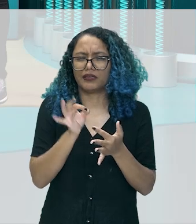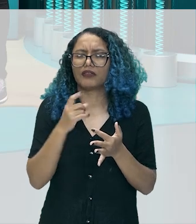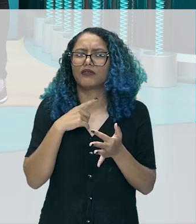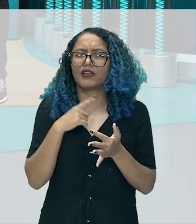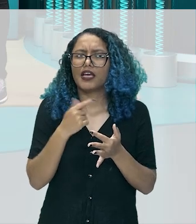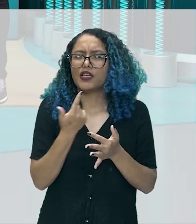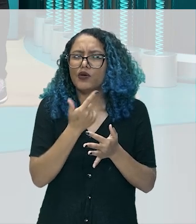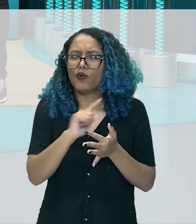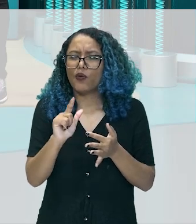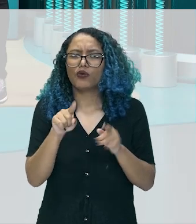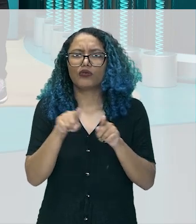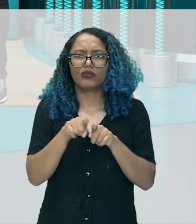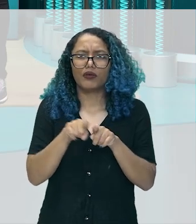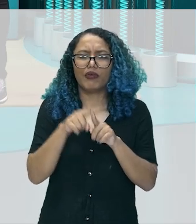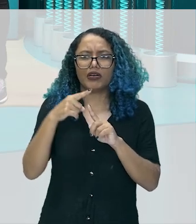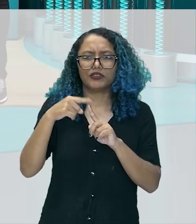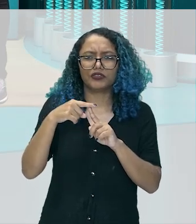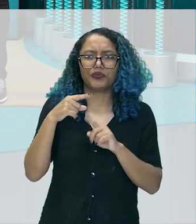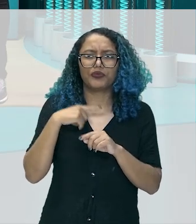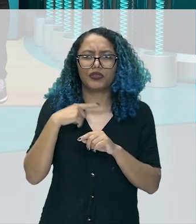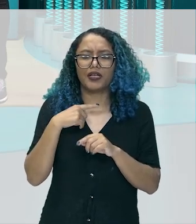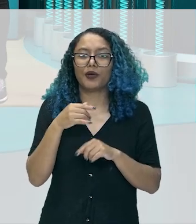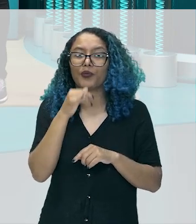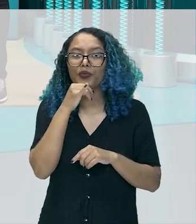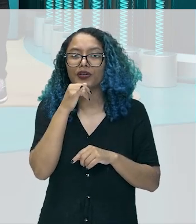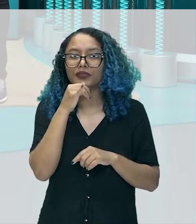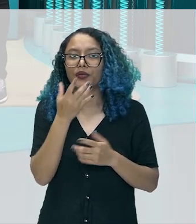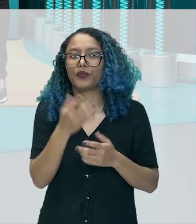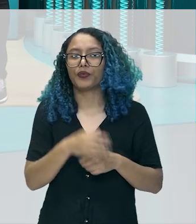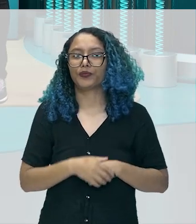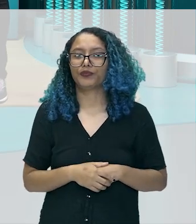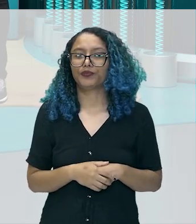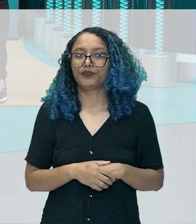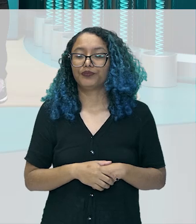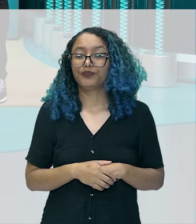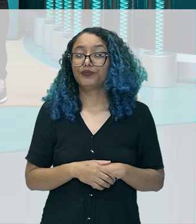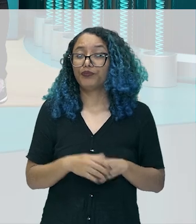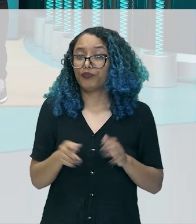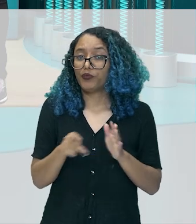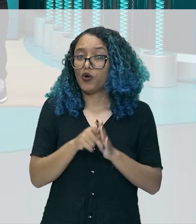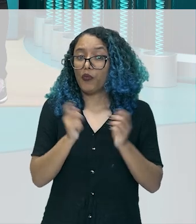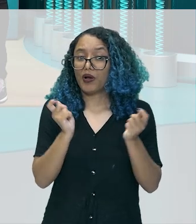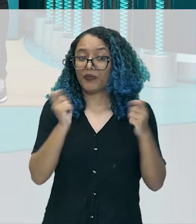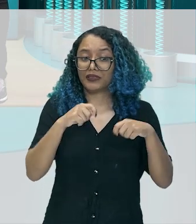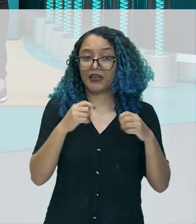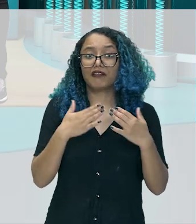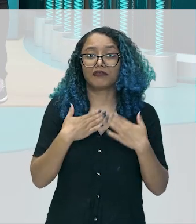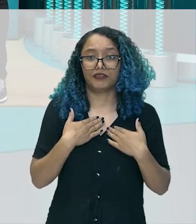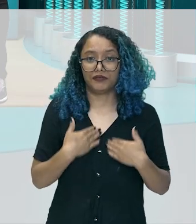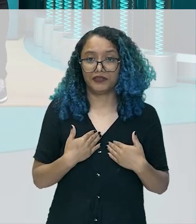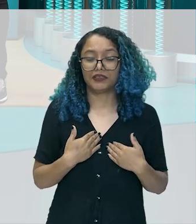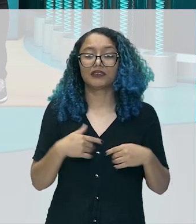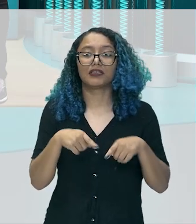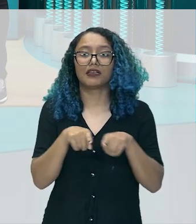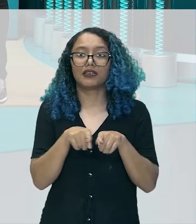Prosseguindo, um outro tipo de ginástica não competitiva são as ginásticas que a gente encontra dentro